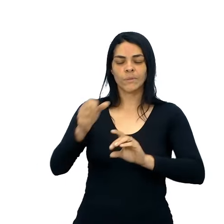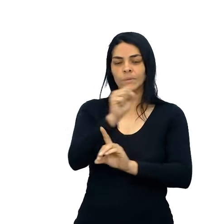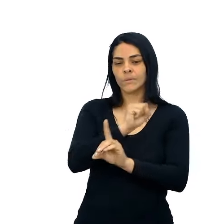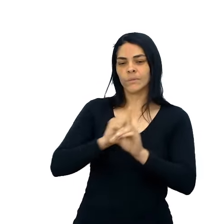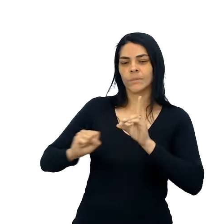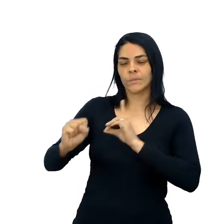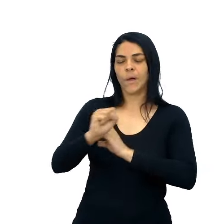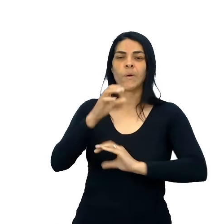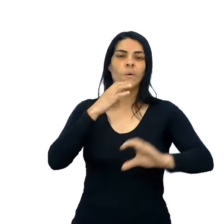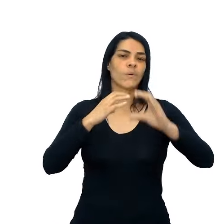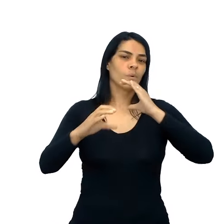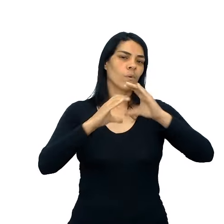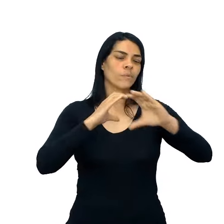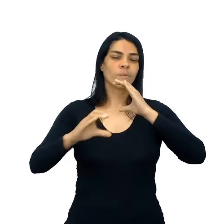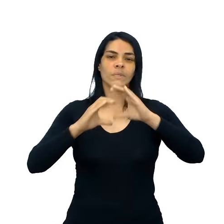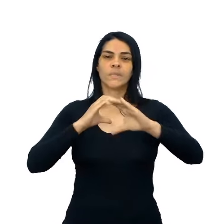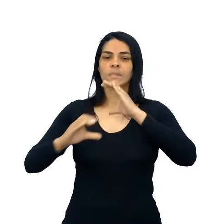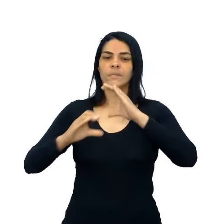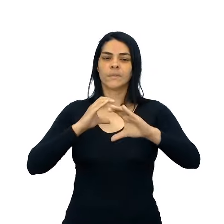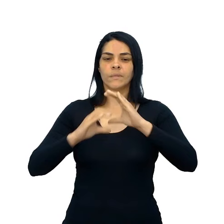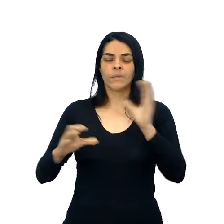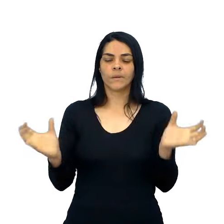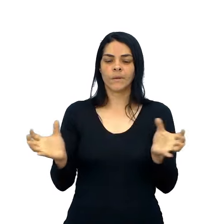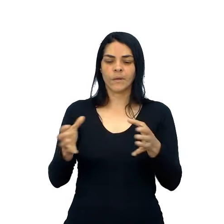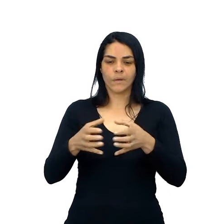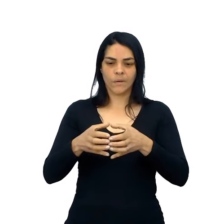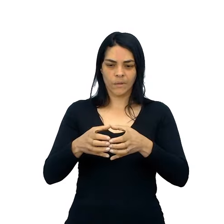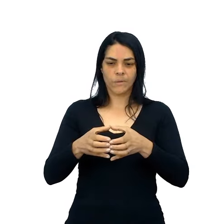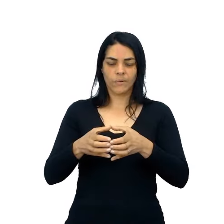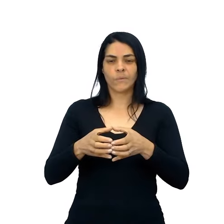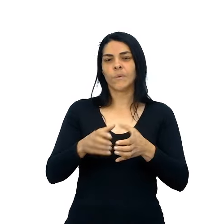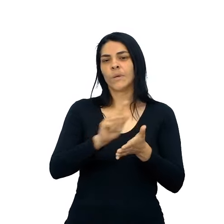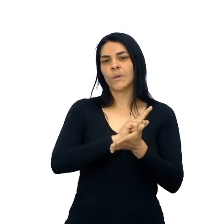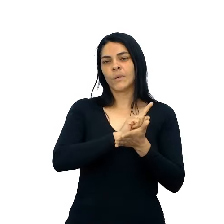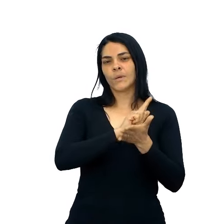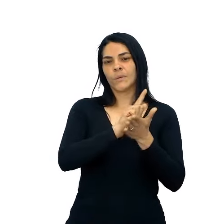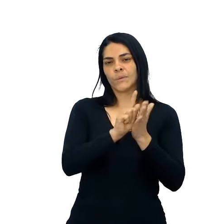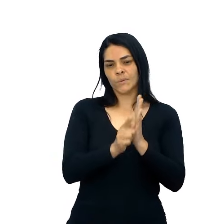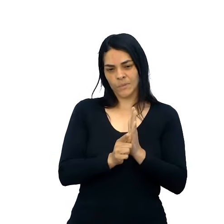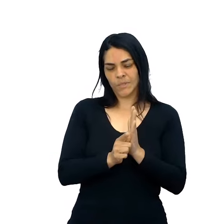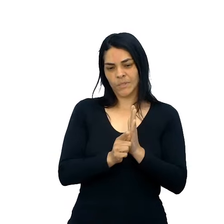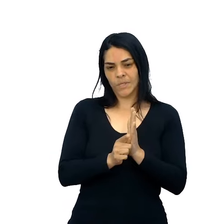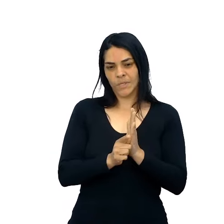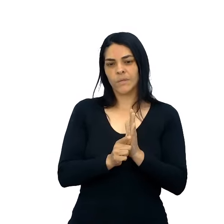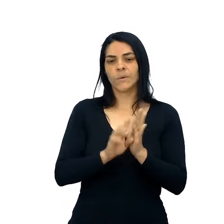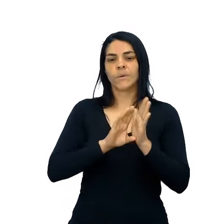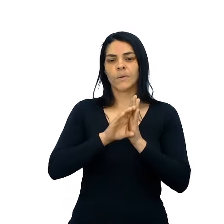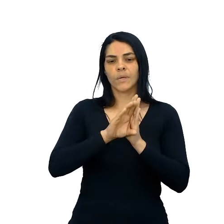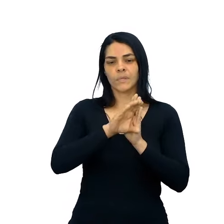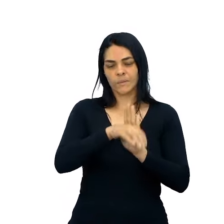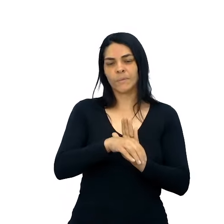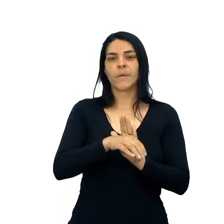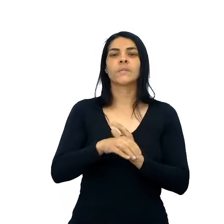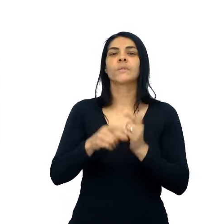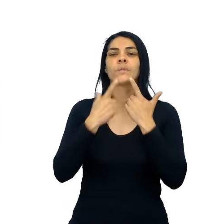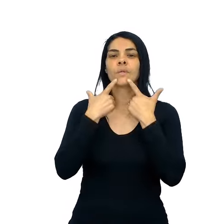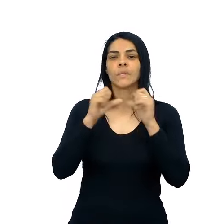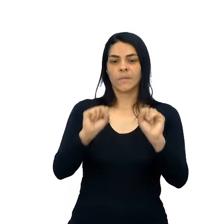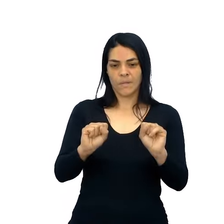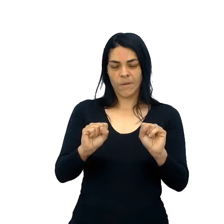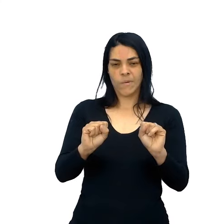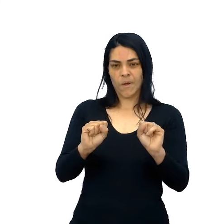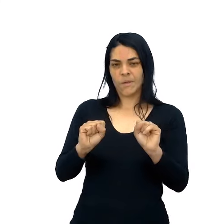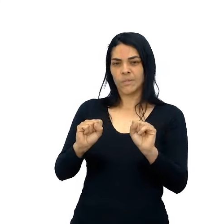de comunicação. Eles agrupam os gêneros de acordo com os aspectos tipológicos de linguagens